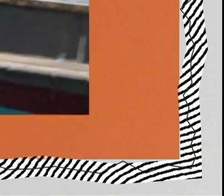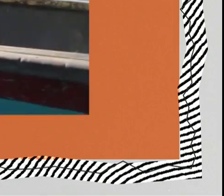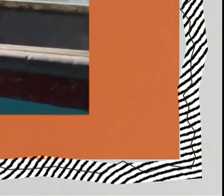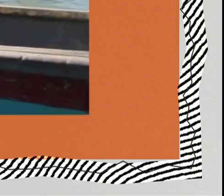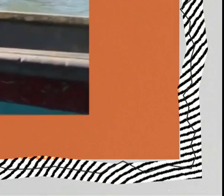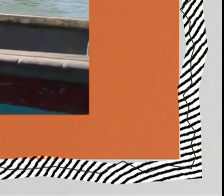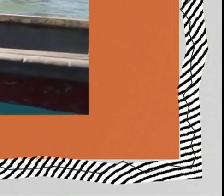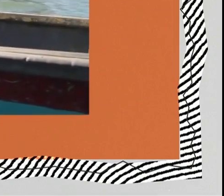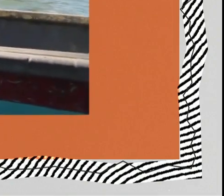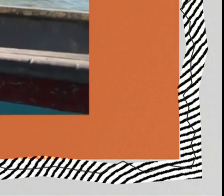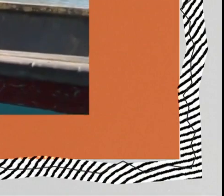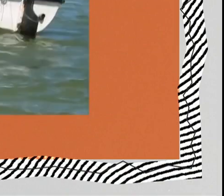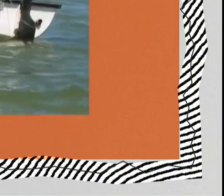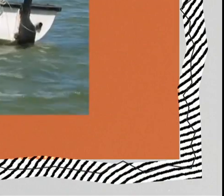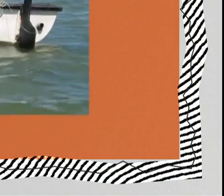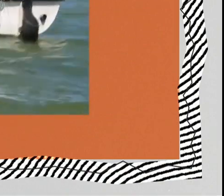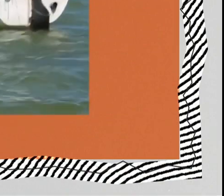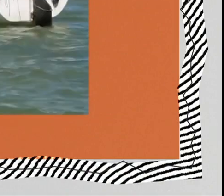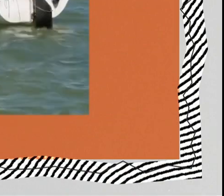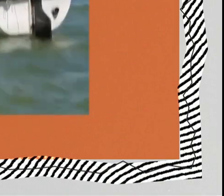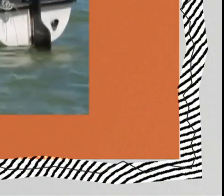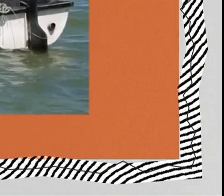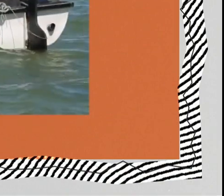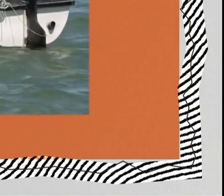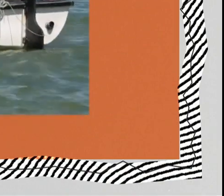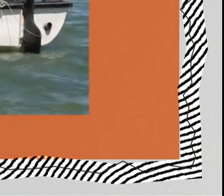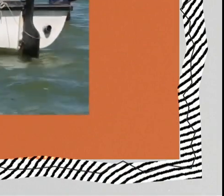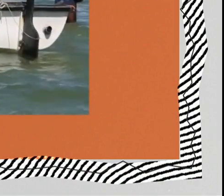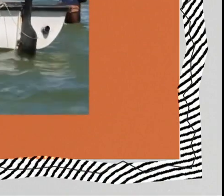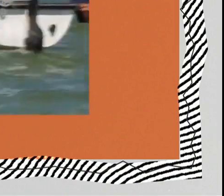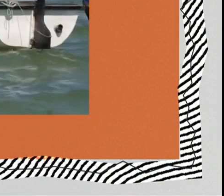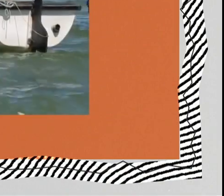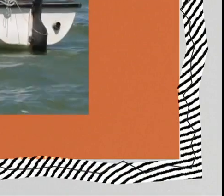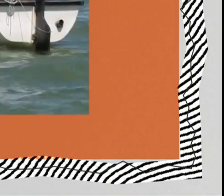Xangô entronizado, é a